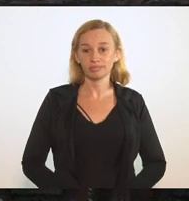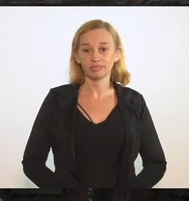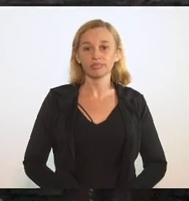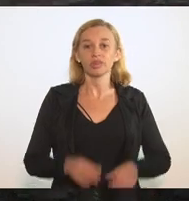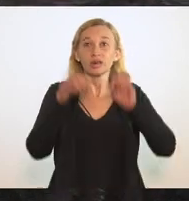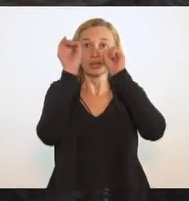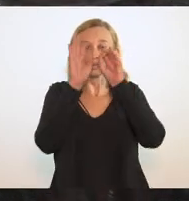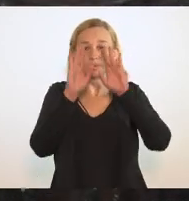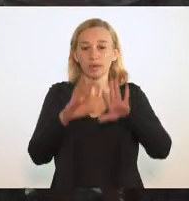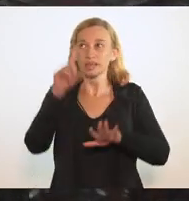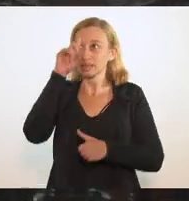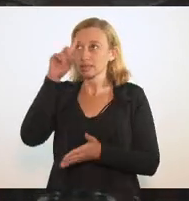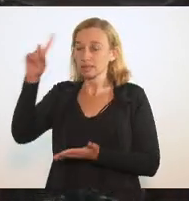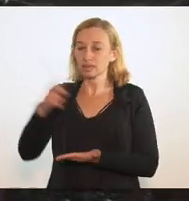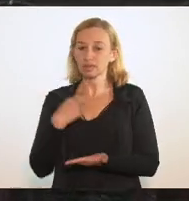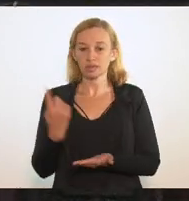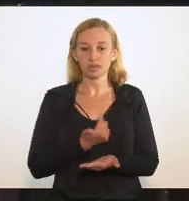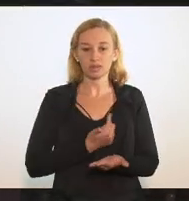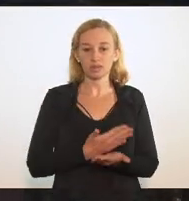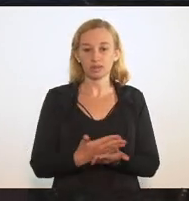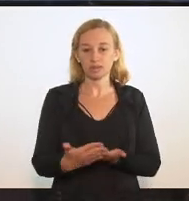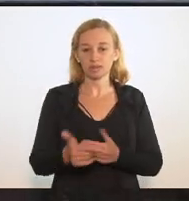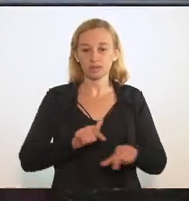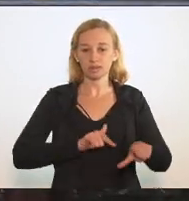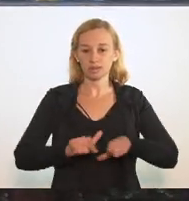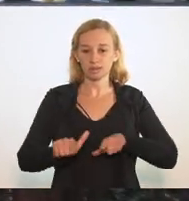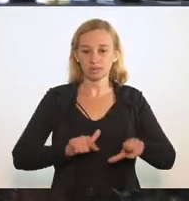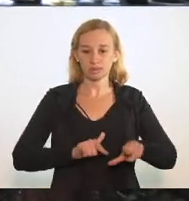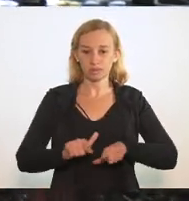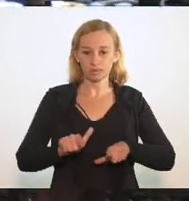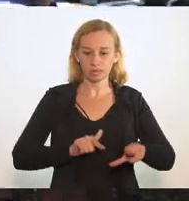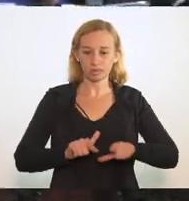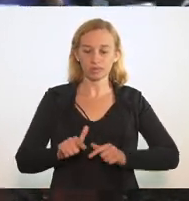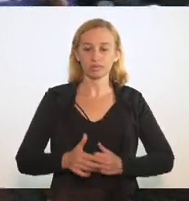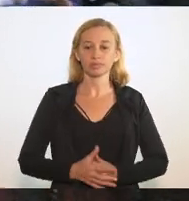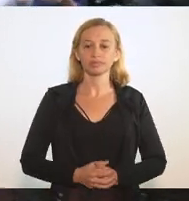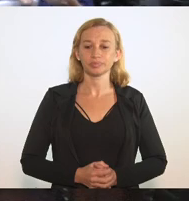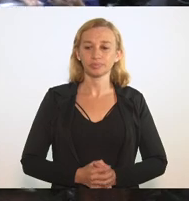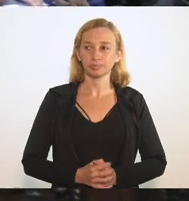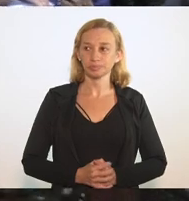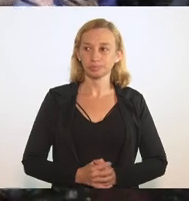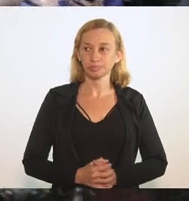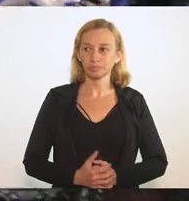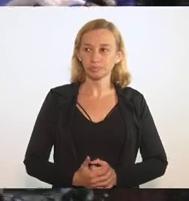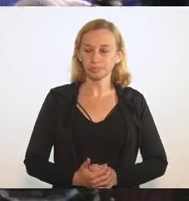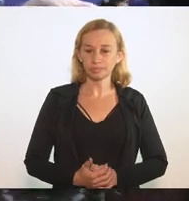Vendo o número legal sob a proteção de Deus, iniciamos os nossos trabalhos.